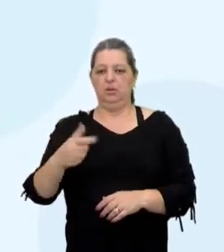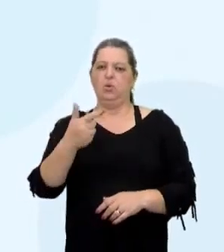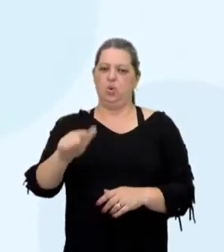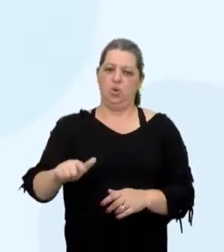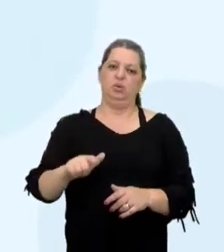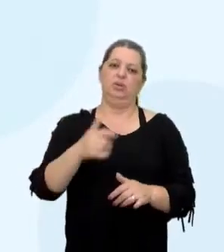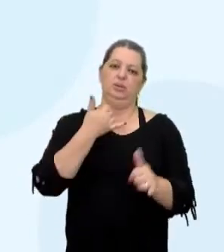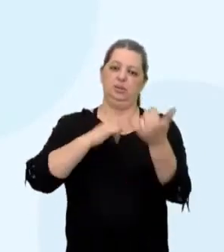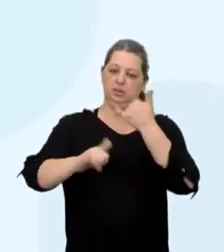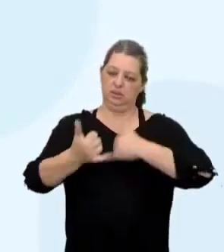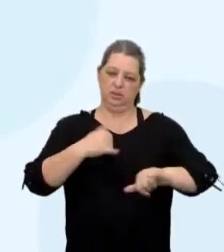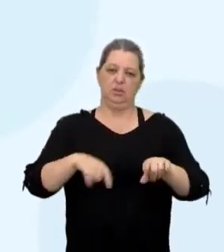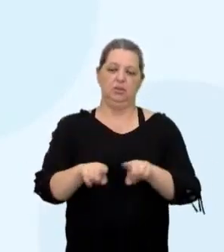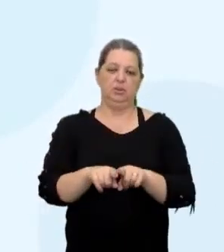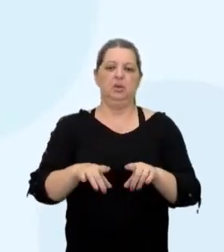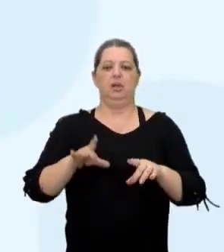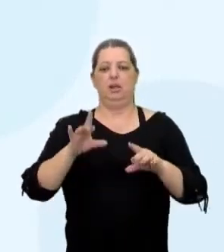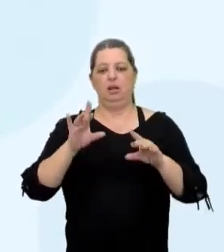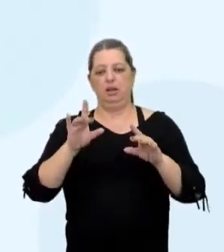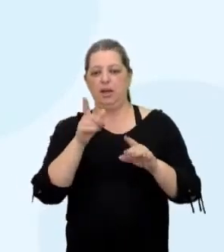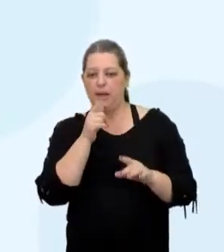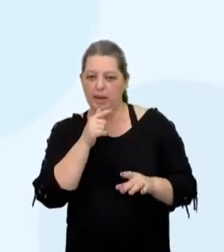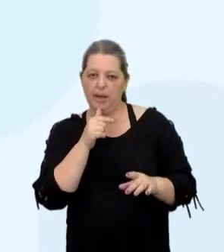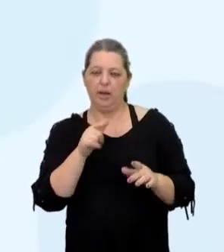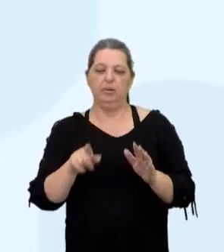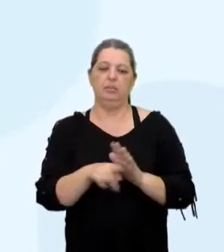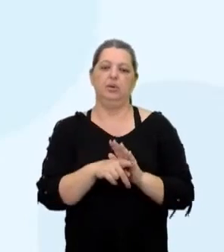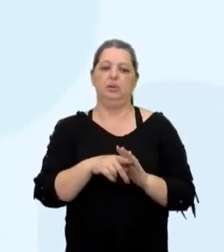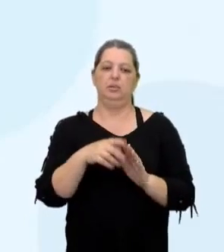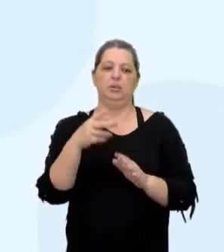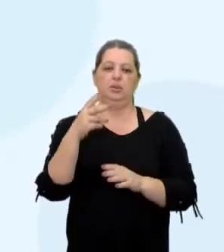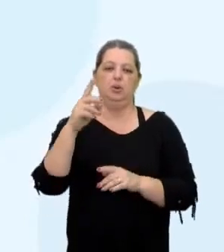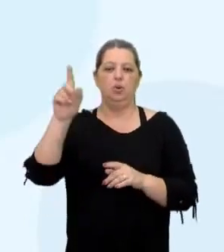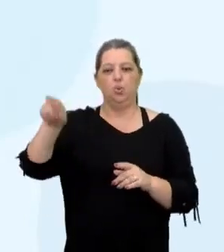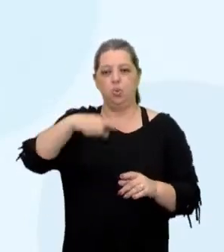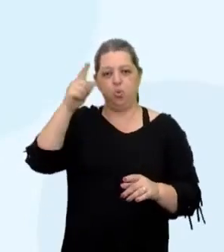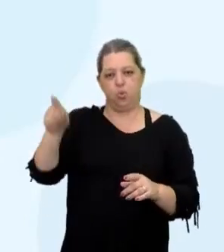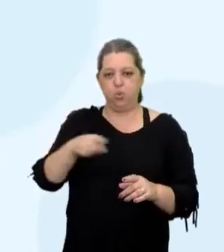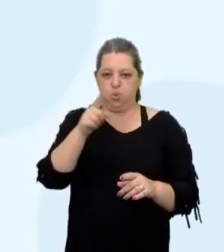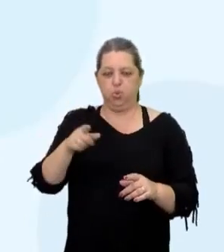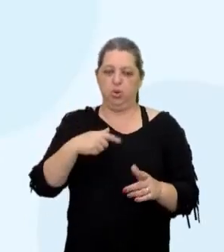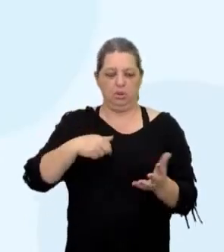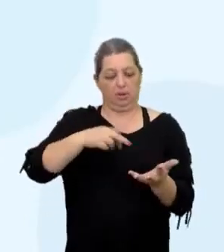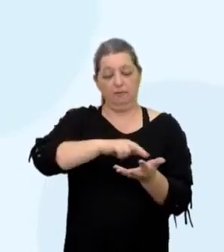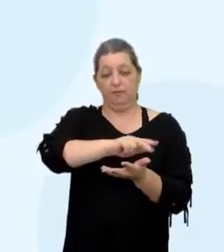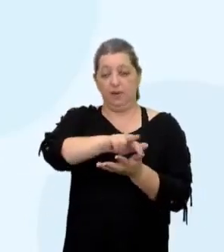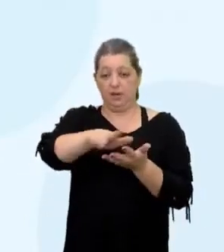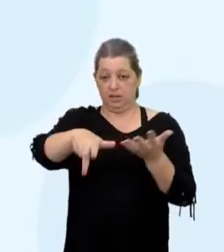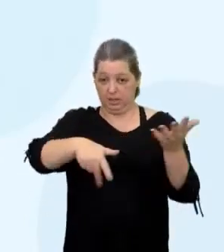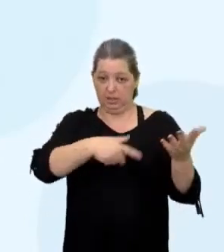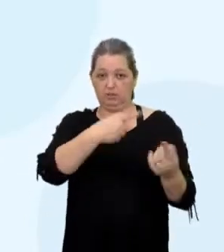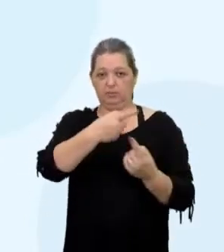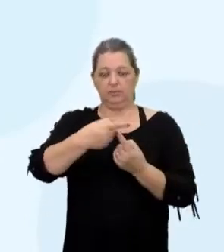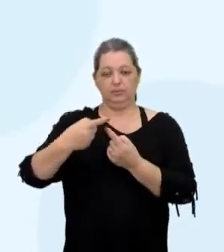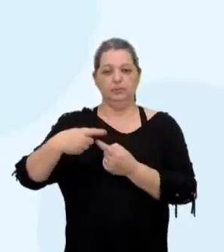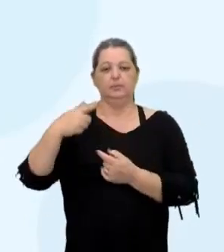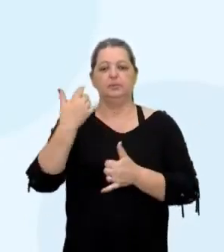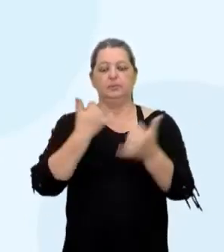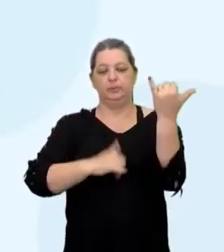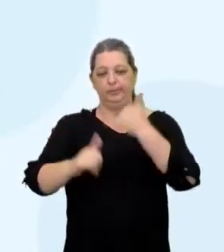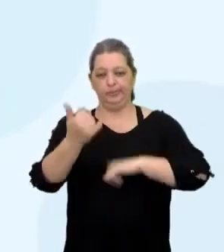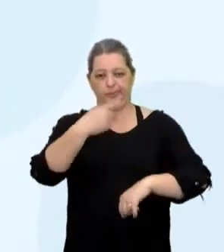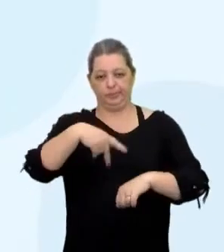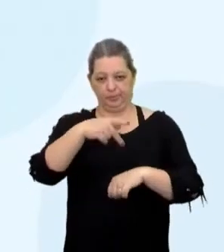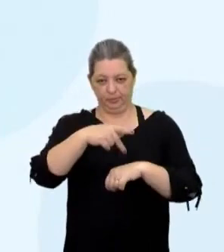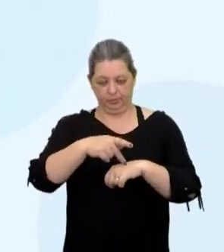biocombustível líquido, eólico. Então veja a variação, né, de energias que nós temos aí no mundo, que pode, além